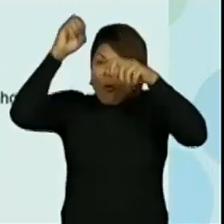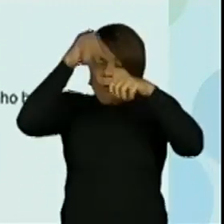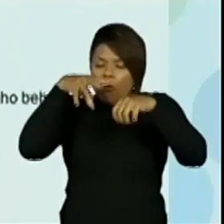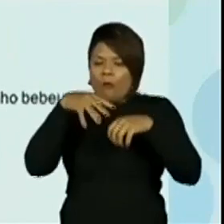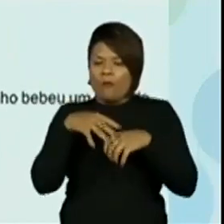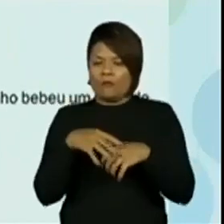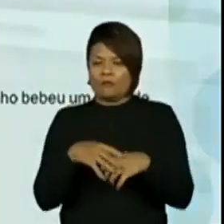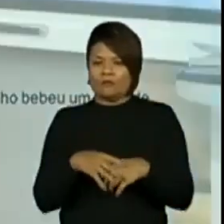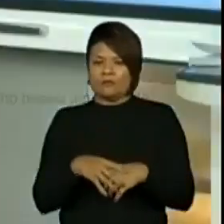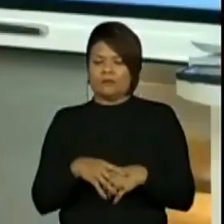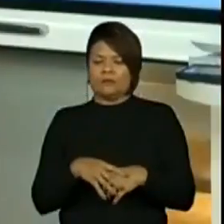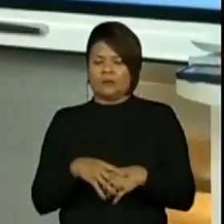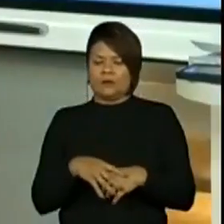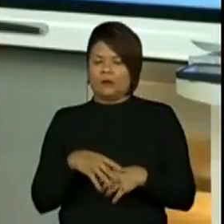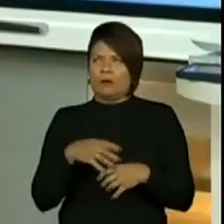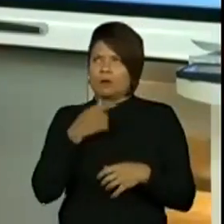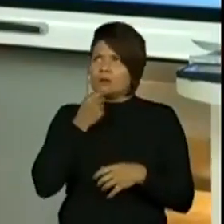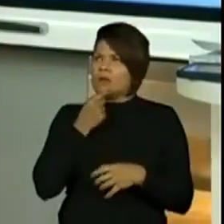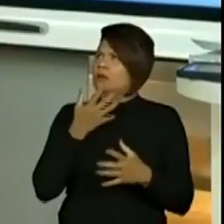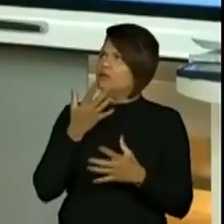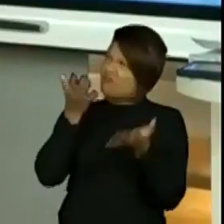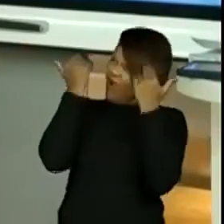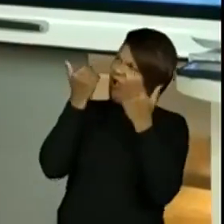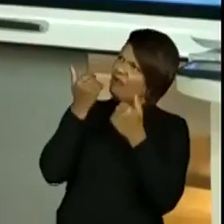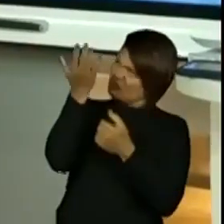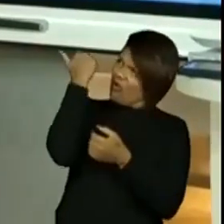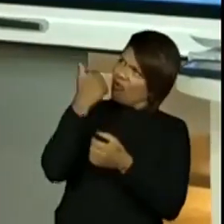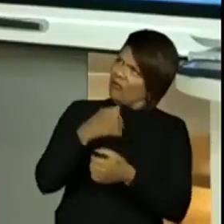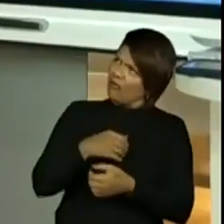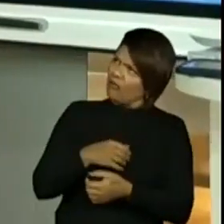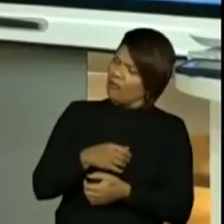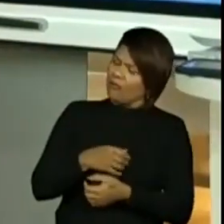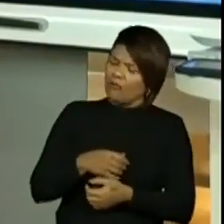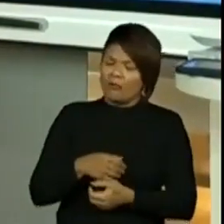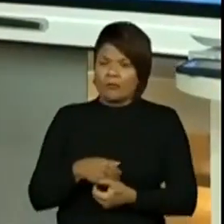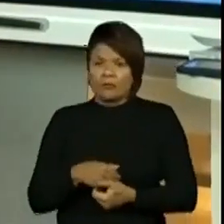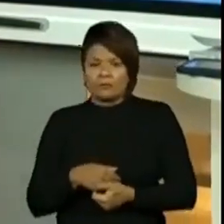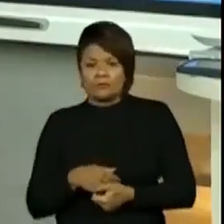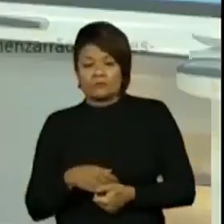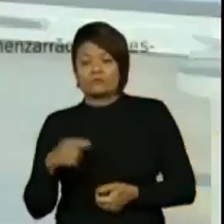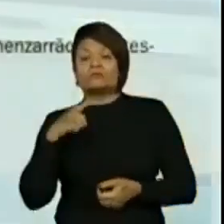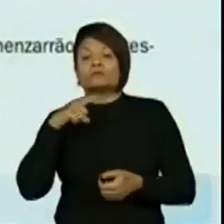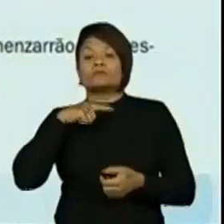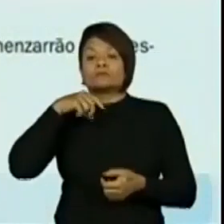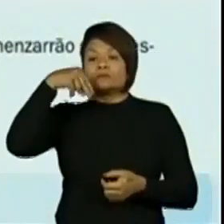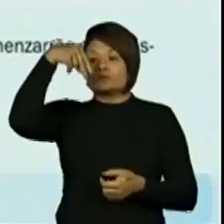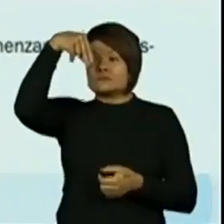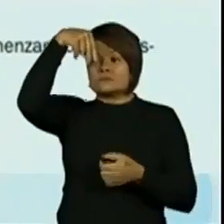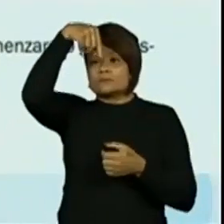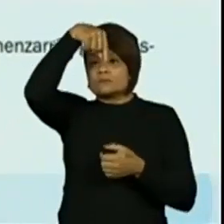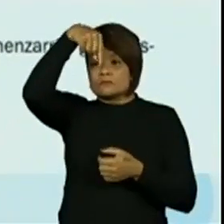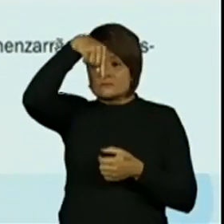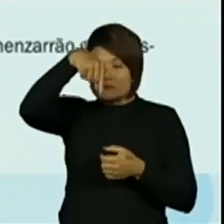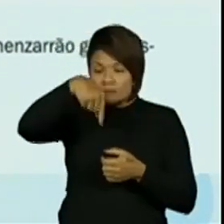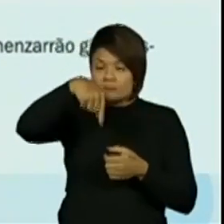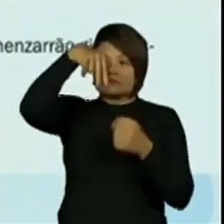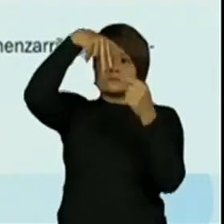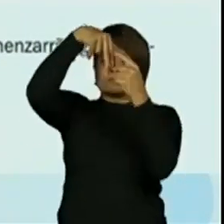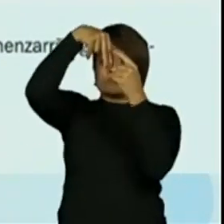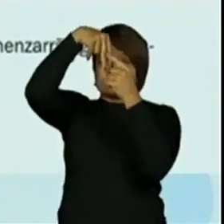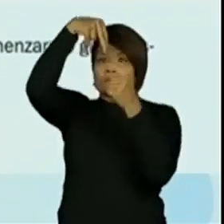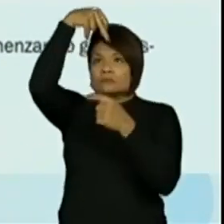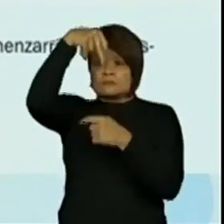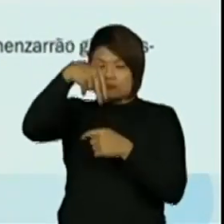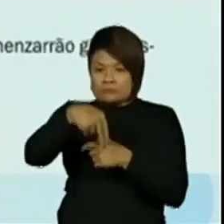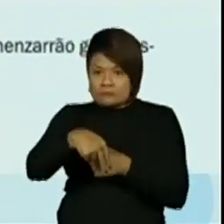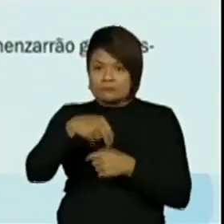Jogo! E o Joãozinho, jogue logo! E desceu outra perna de homem. Joãozinho mordeu a linguiça